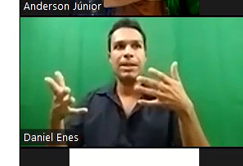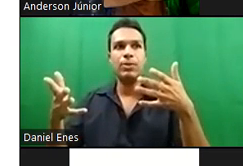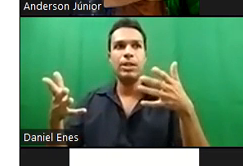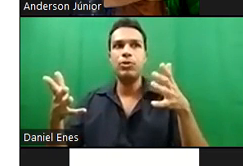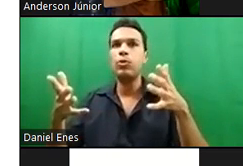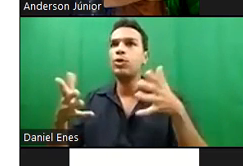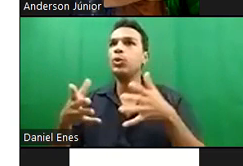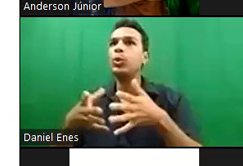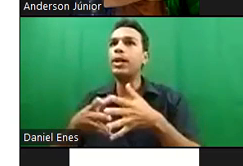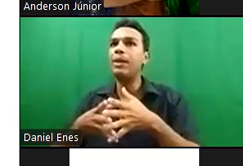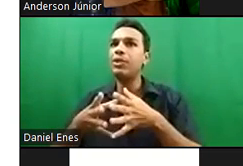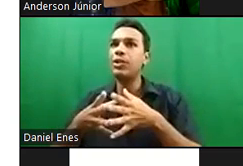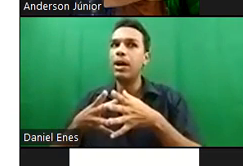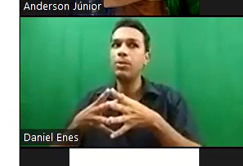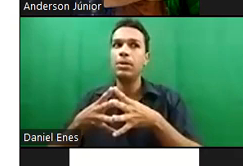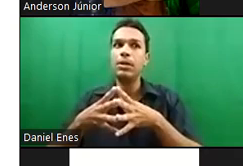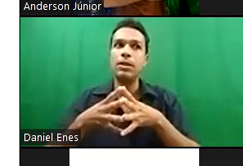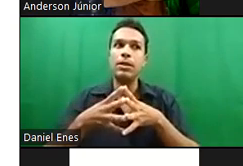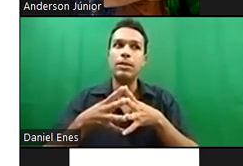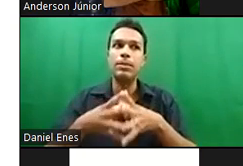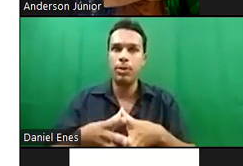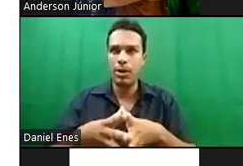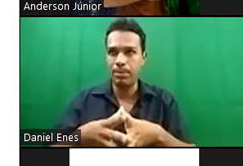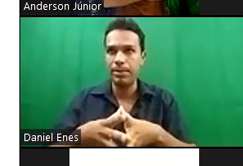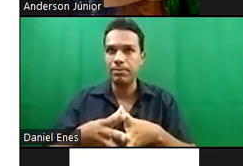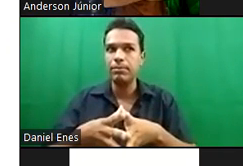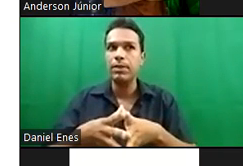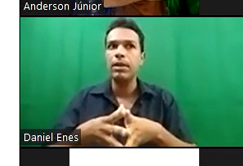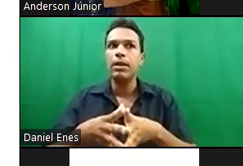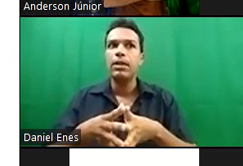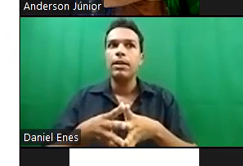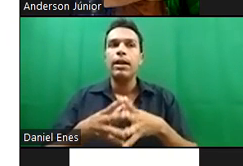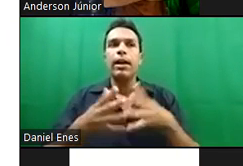sistema linguístico com estrutura gramatical própria.